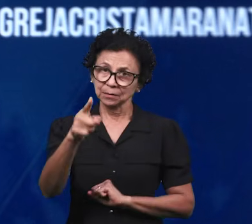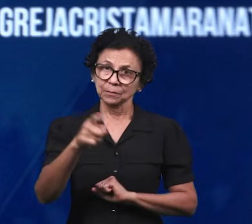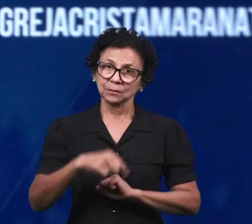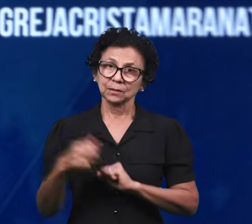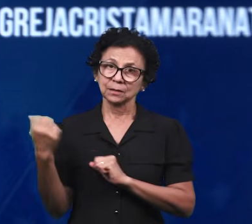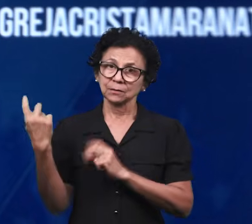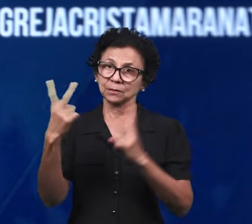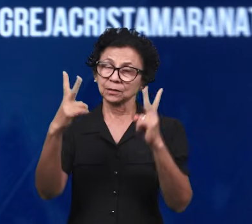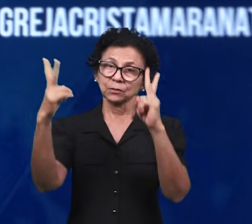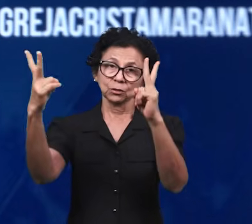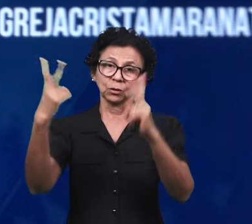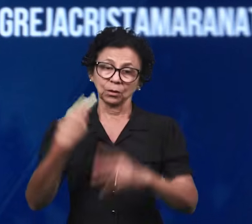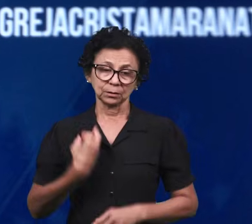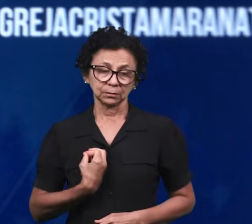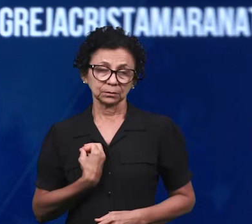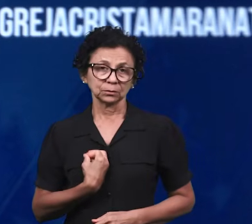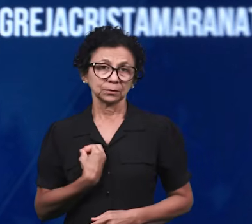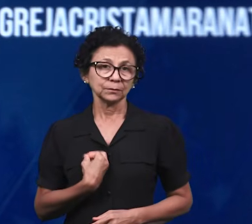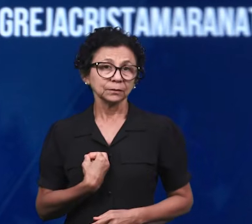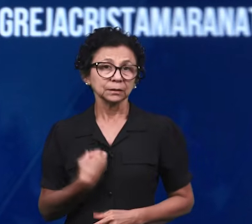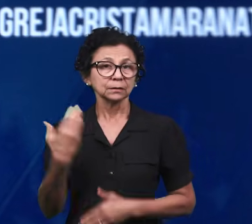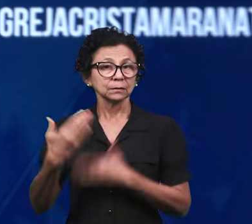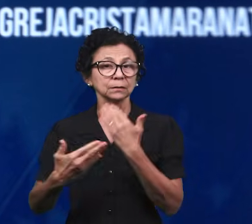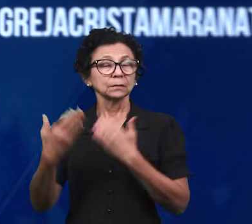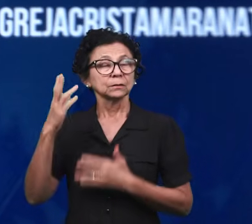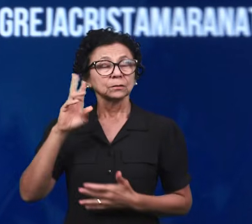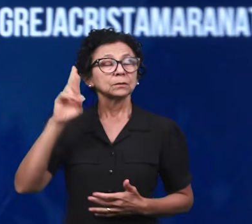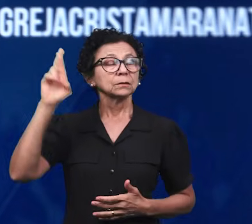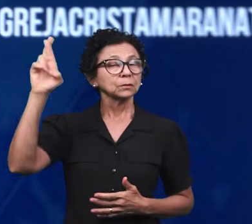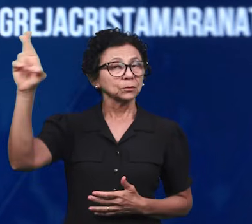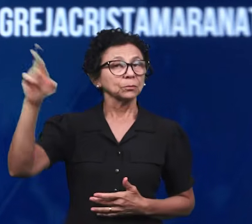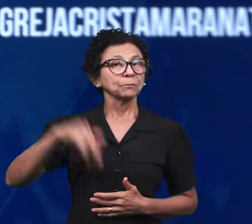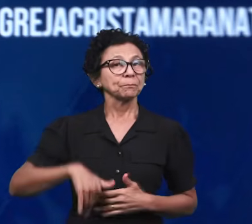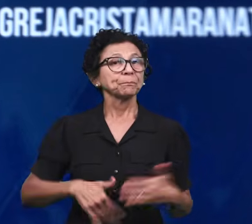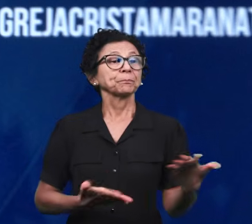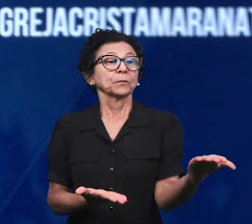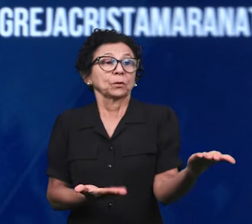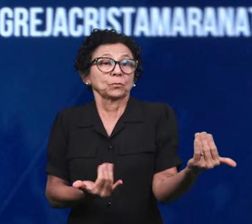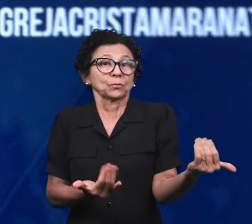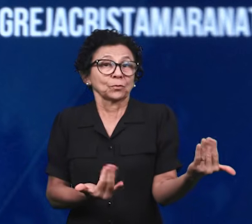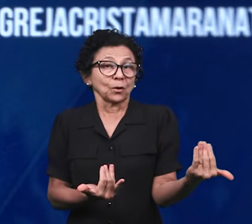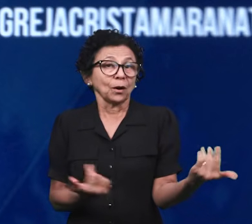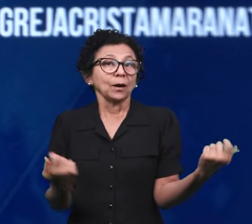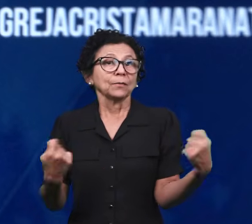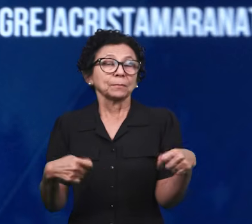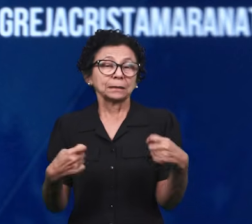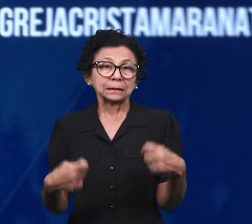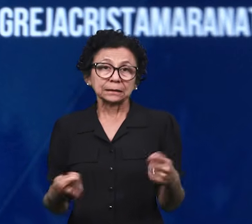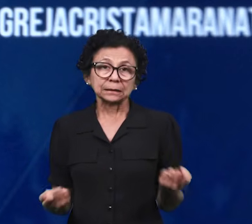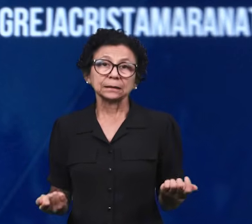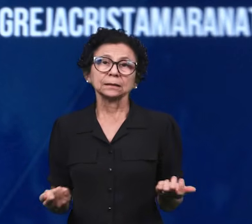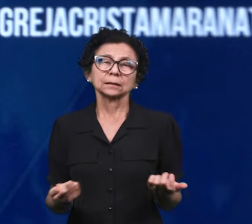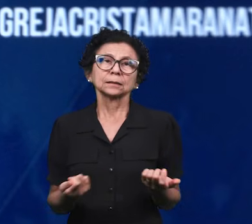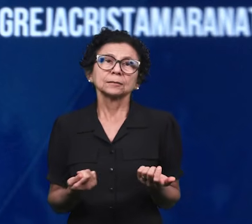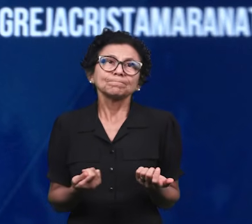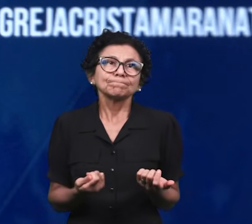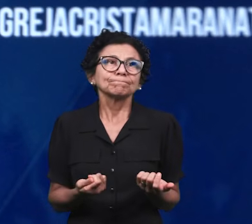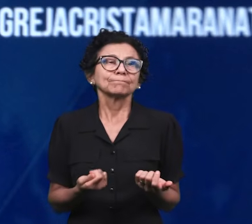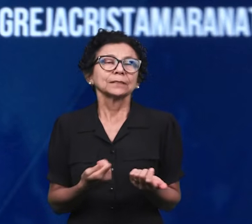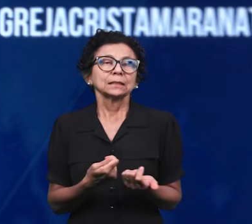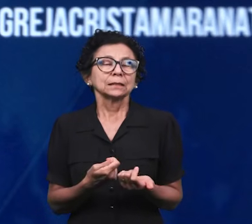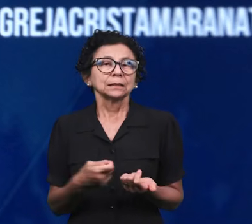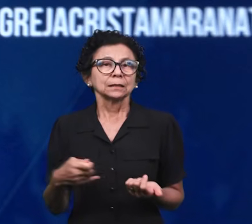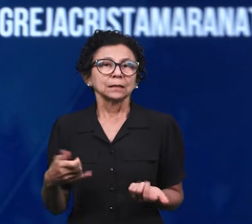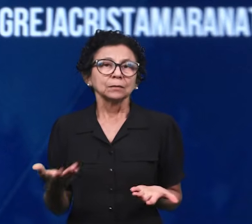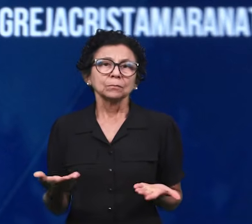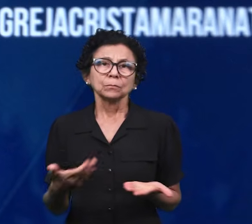sua vida, na sua caminhada na presença do Senhor. O jovem, ele precisa de muitas definições. É uma idade onde muitas portas